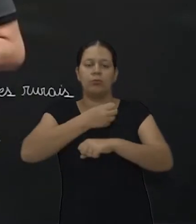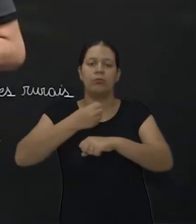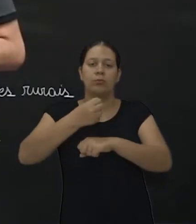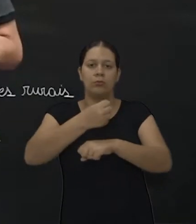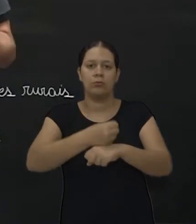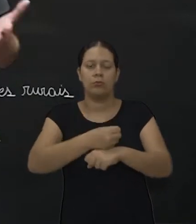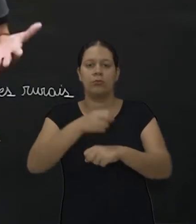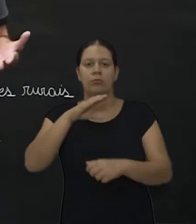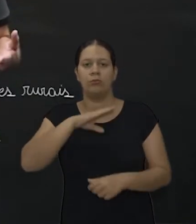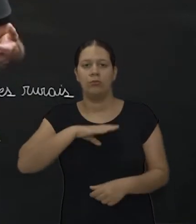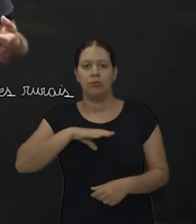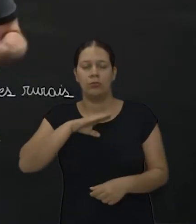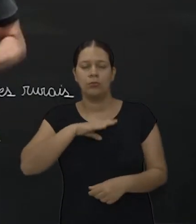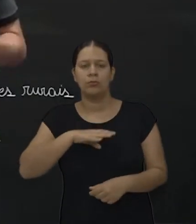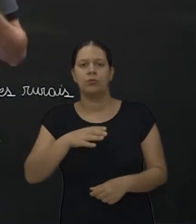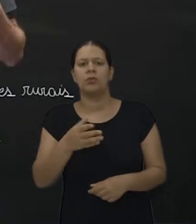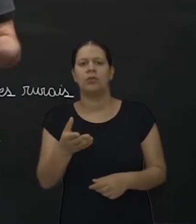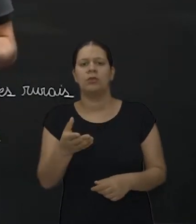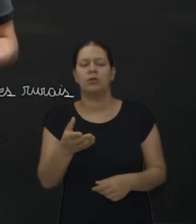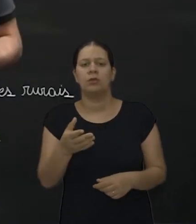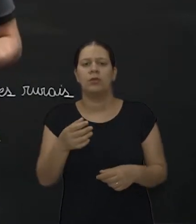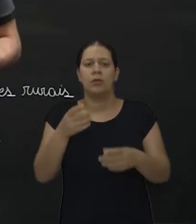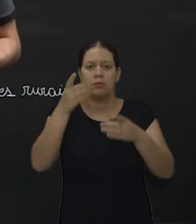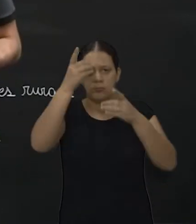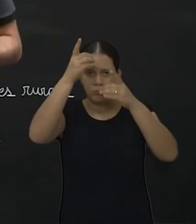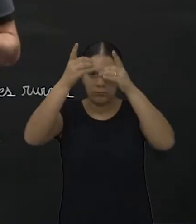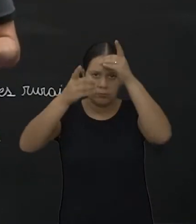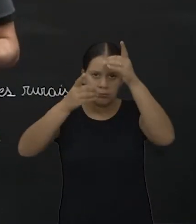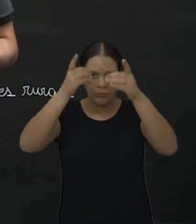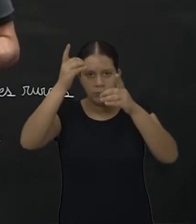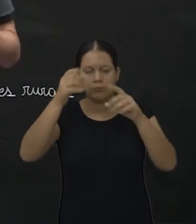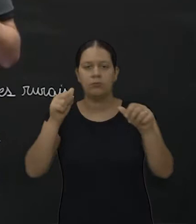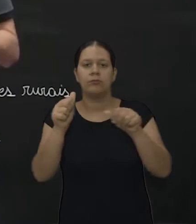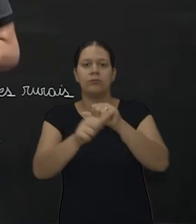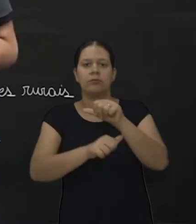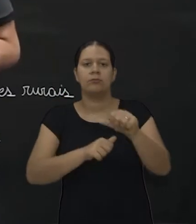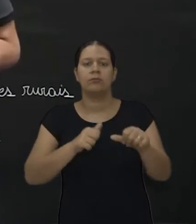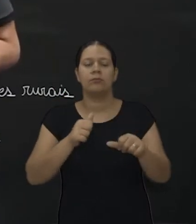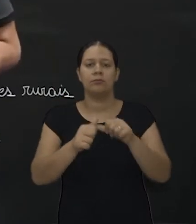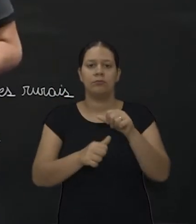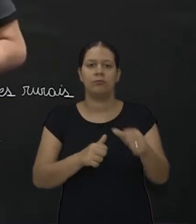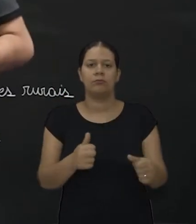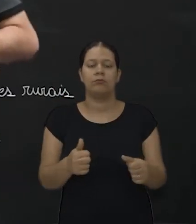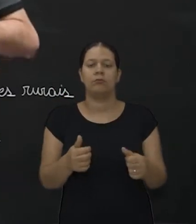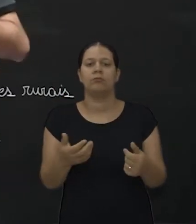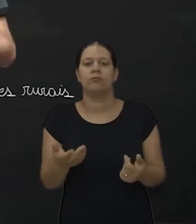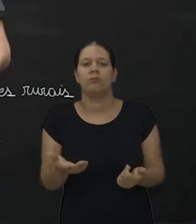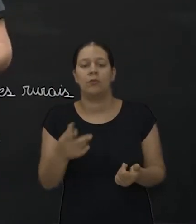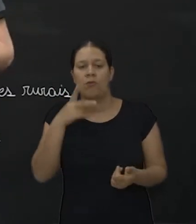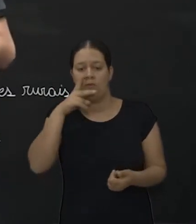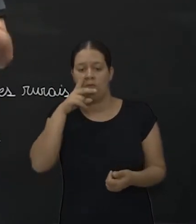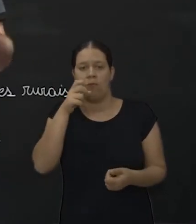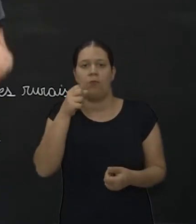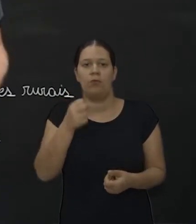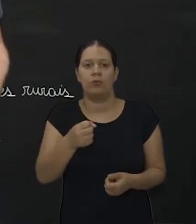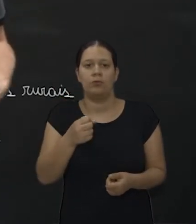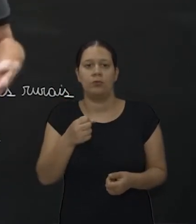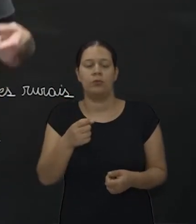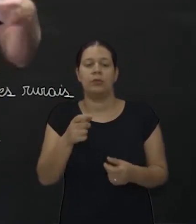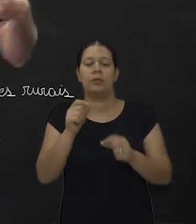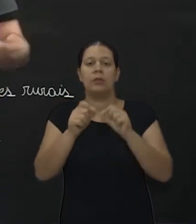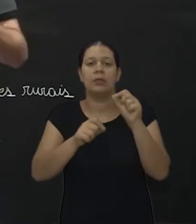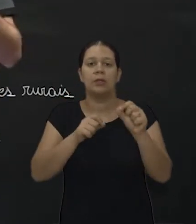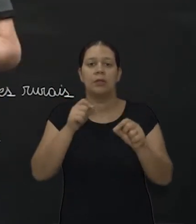os portugueses mudarem de ideia, né? Por que então colonizar o Brasil de forma mais forte? Principalmente pelo fato de